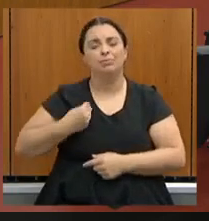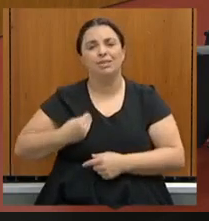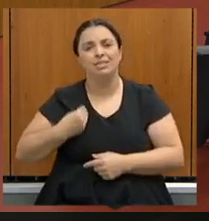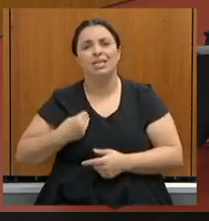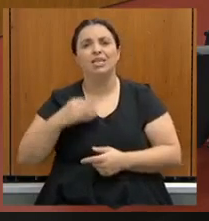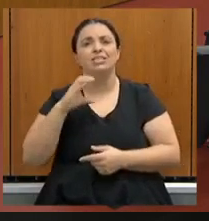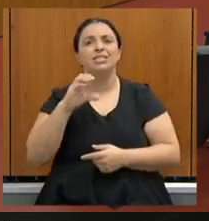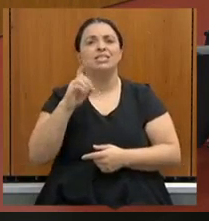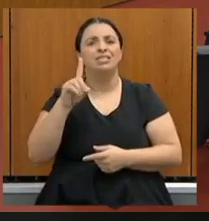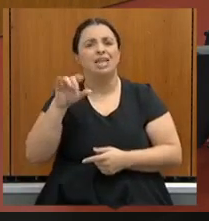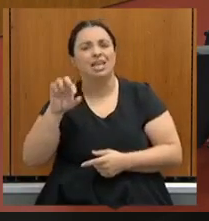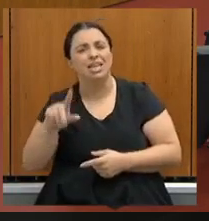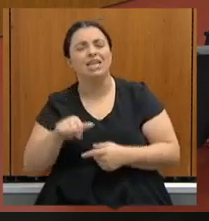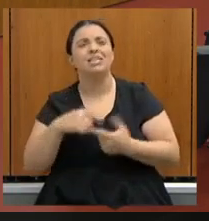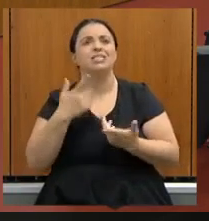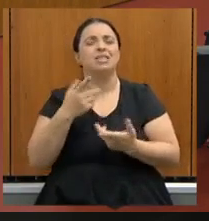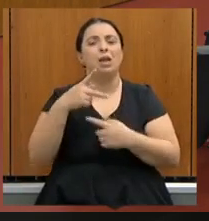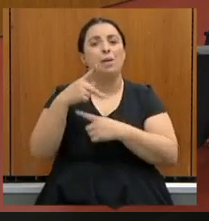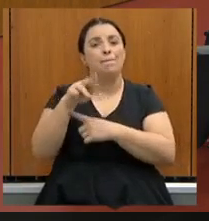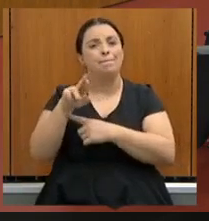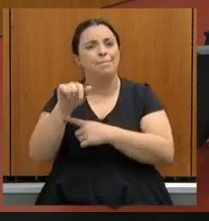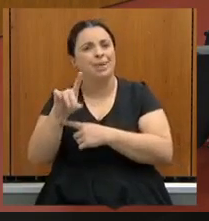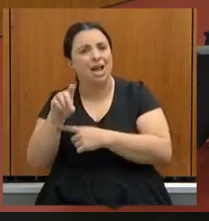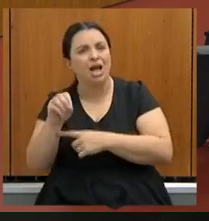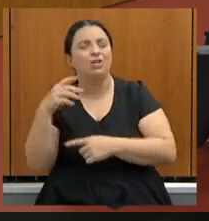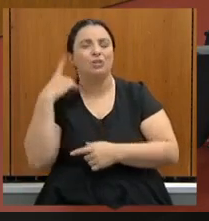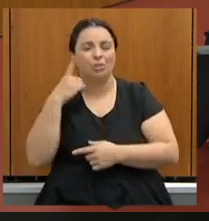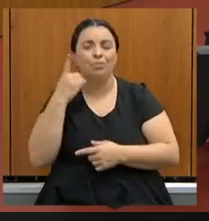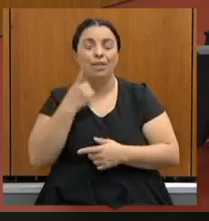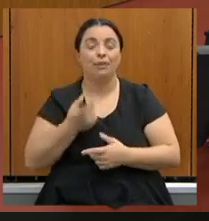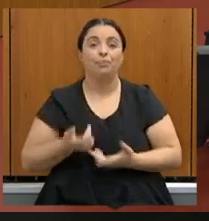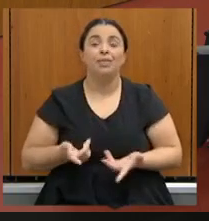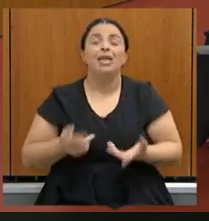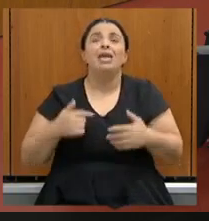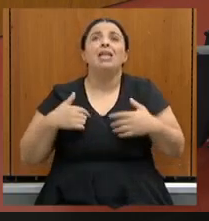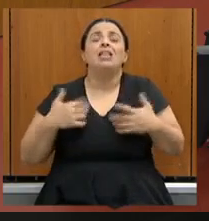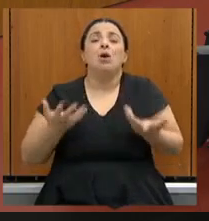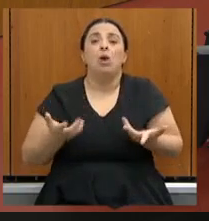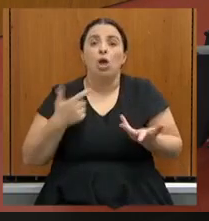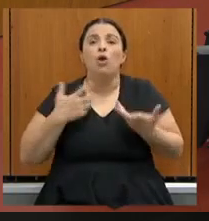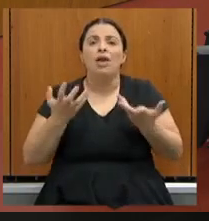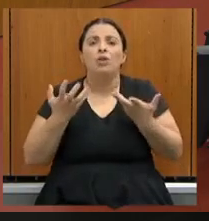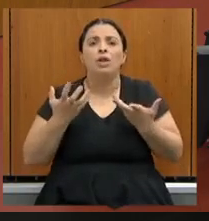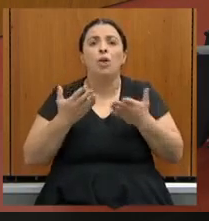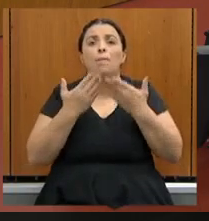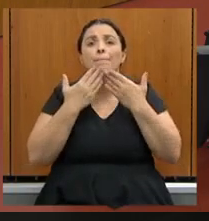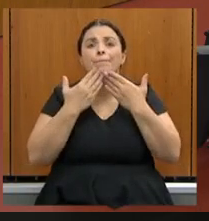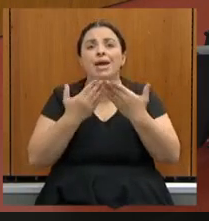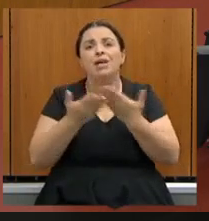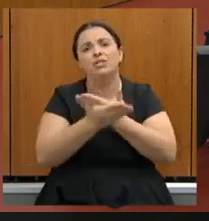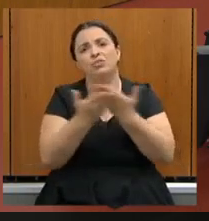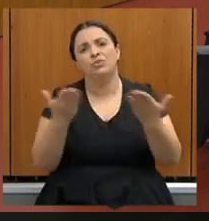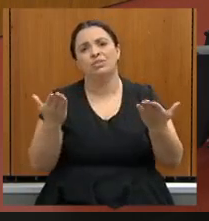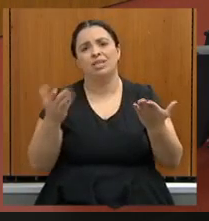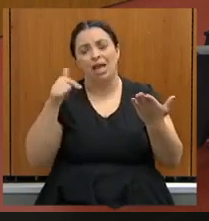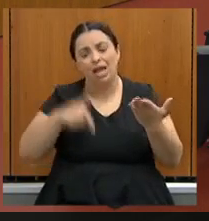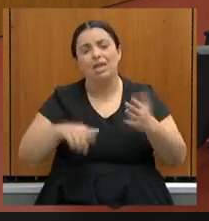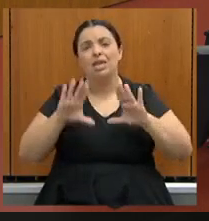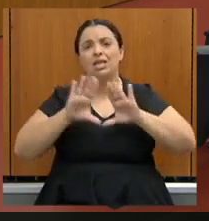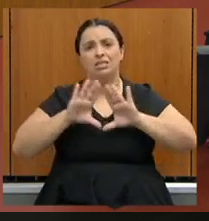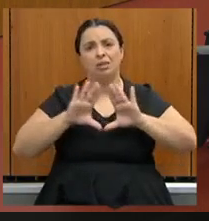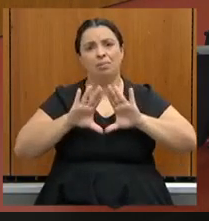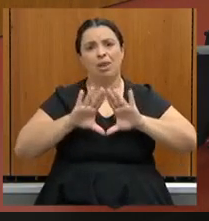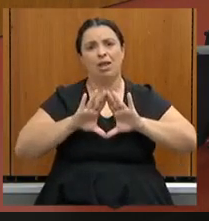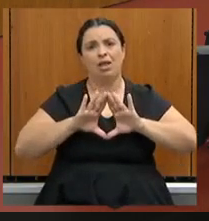Então, eu peço, faço um apelo a essa casa que me ajudem com o Decentra Minas,